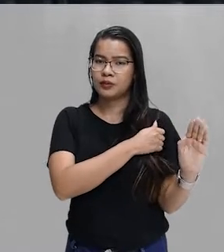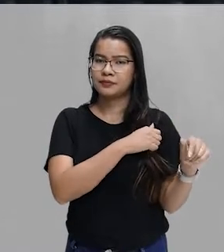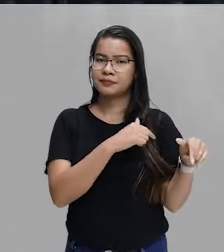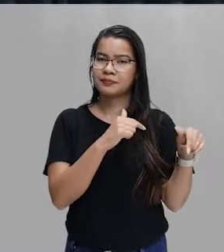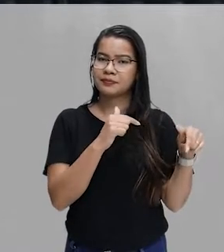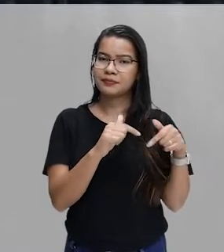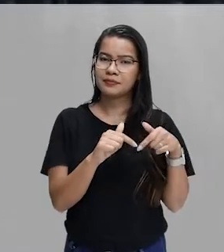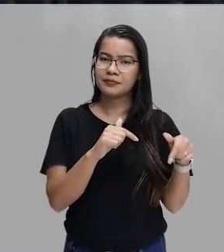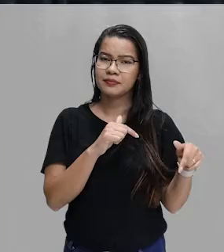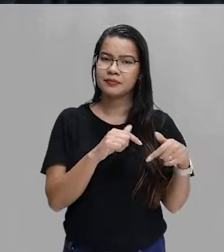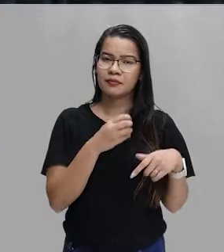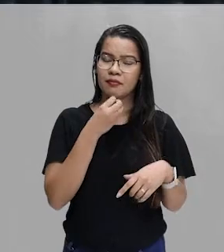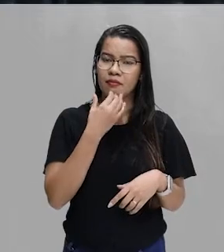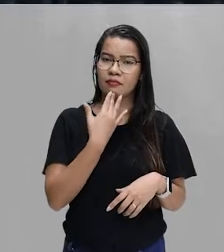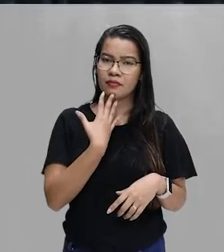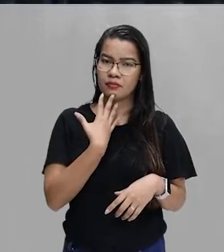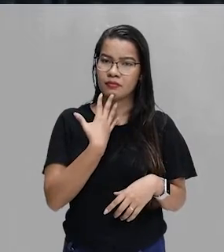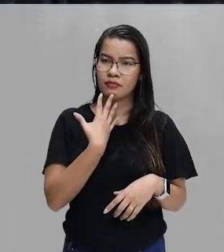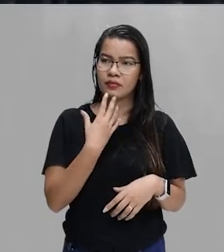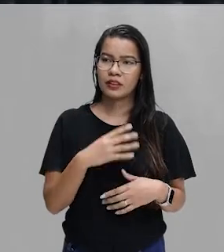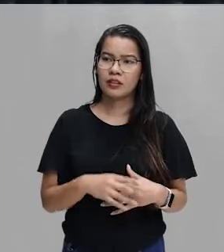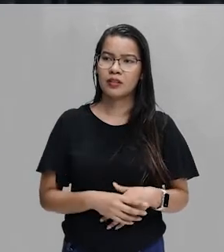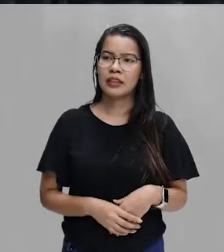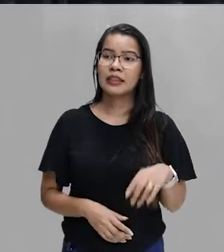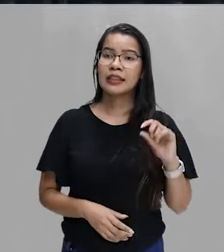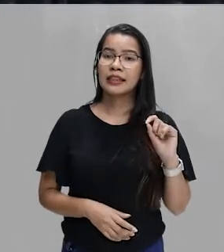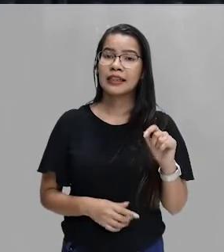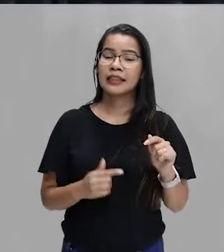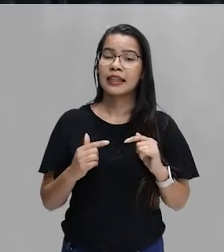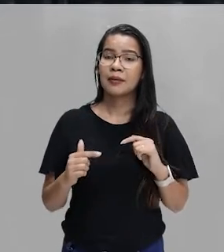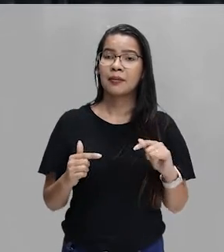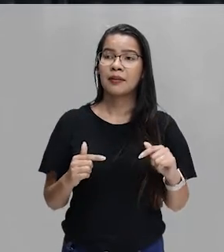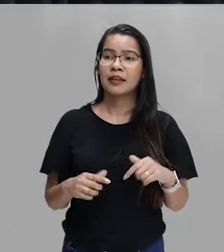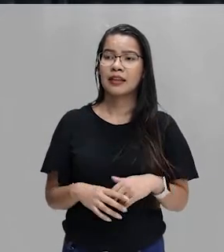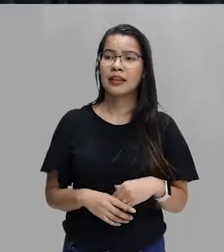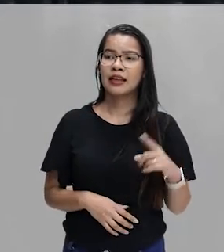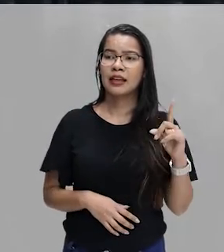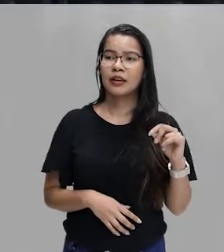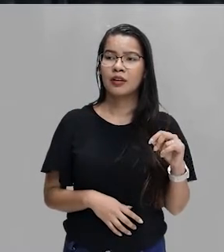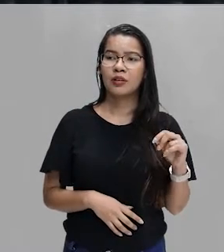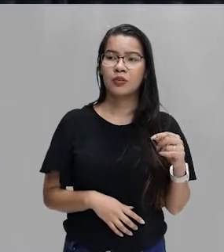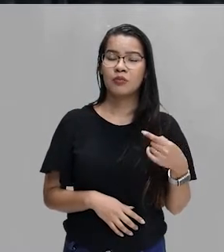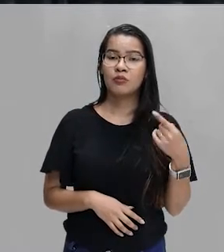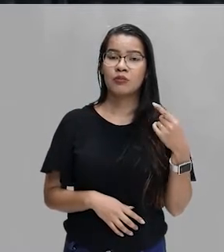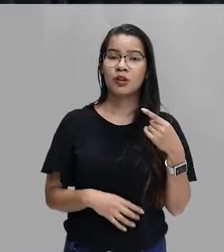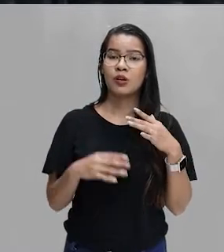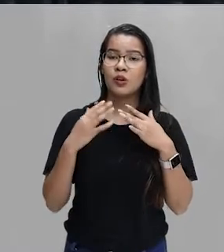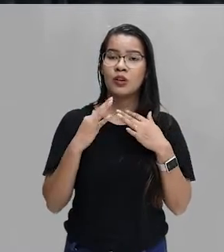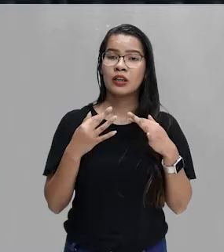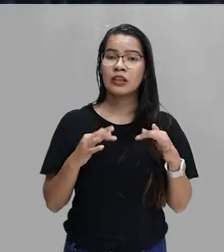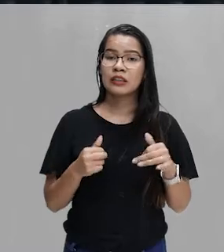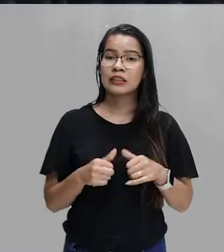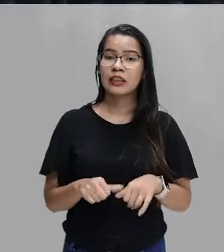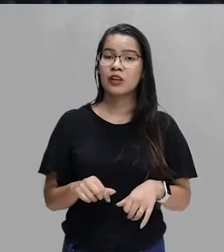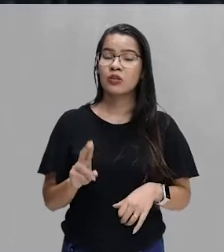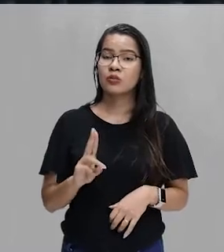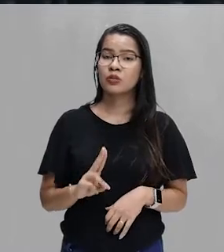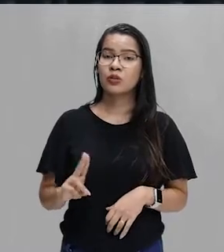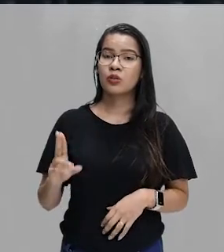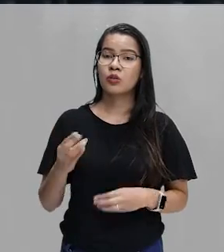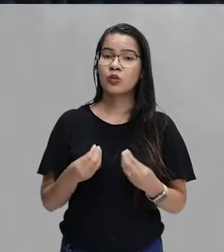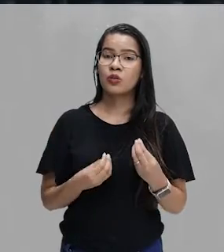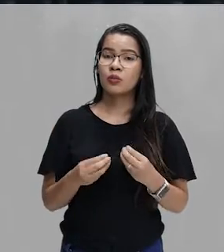o aluno é bom. Que trabalha, gente, é uma oração que está funcionando como